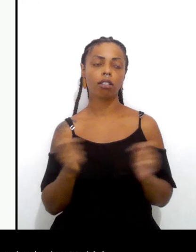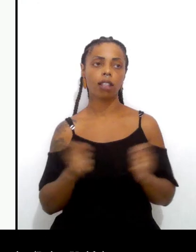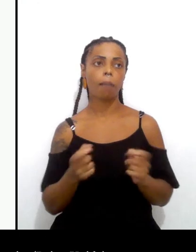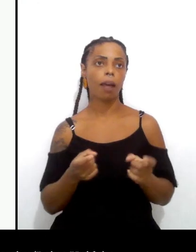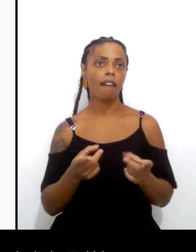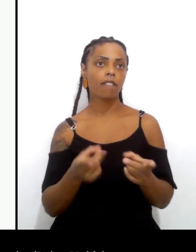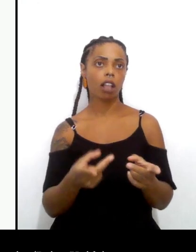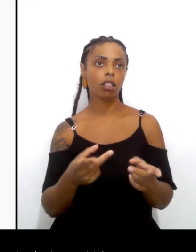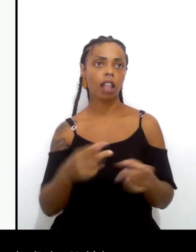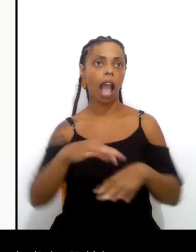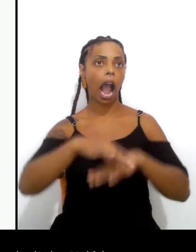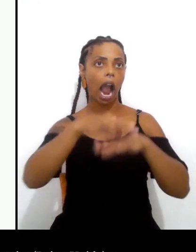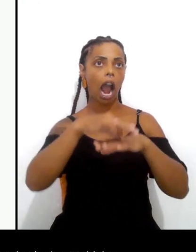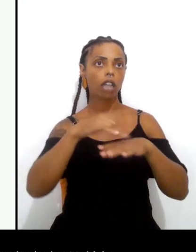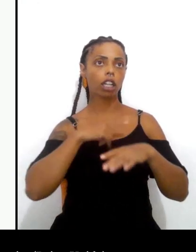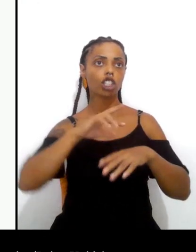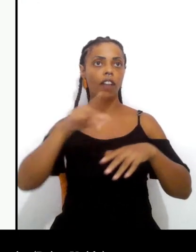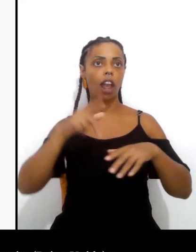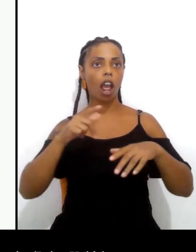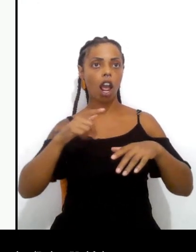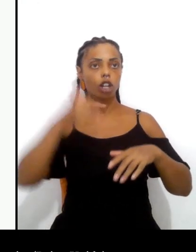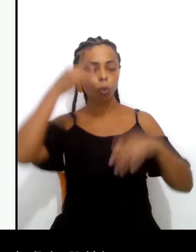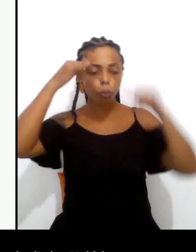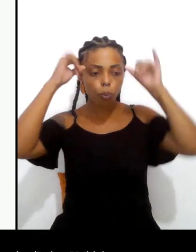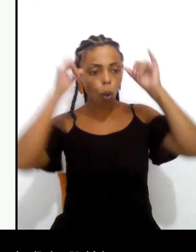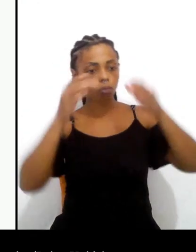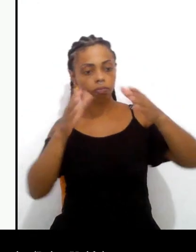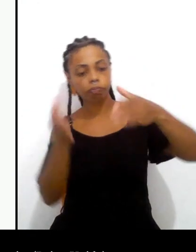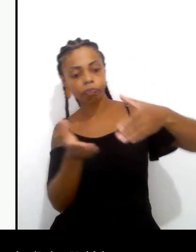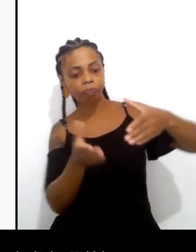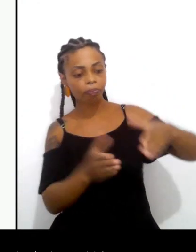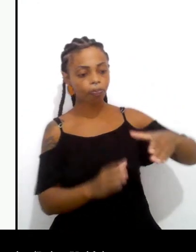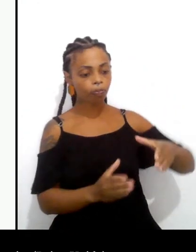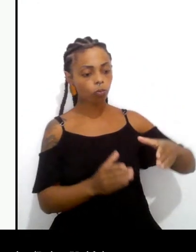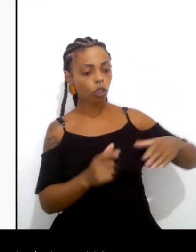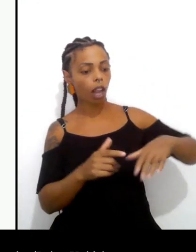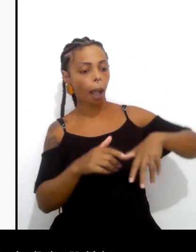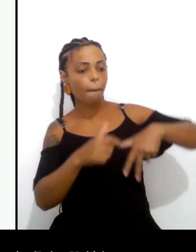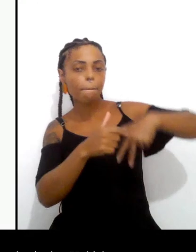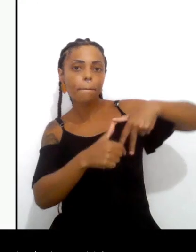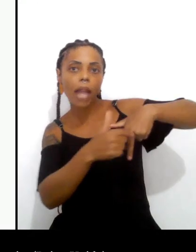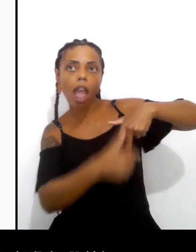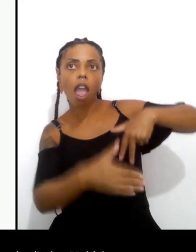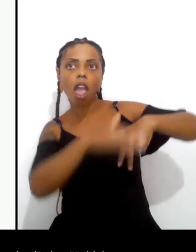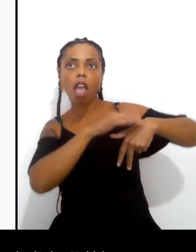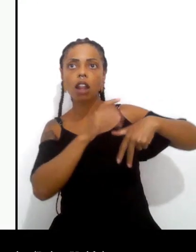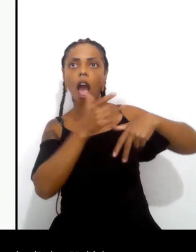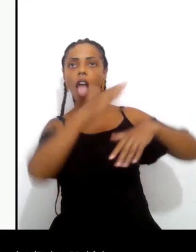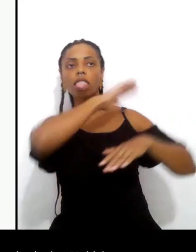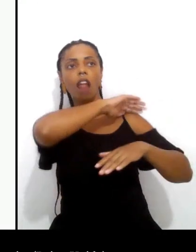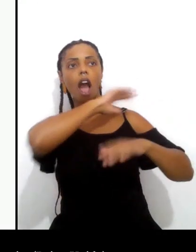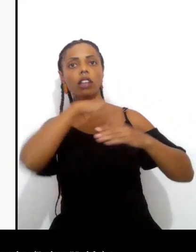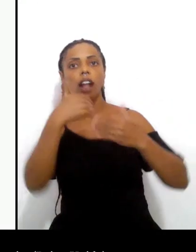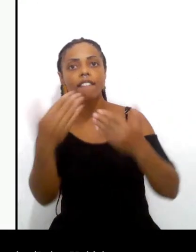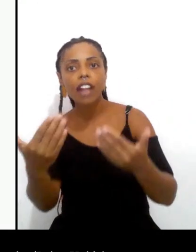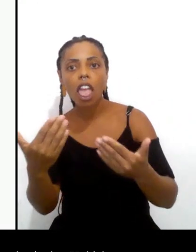de trás a parte posterior a partir das pernas e tudo isso aparece nessa figura mas